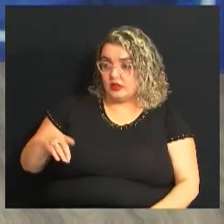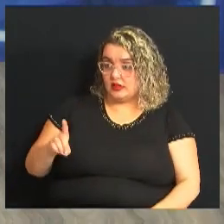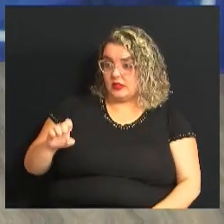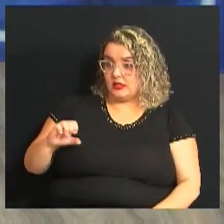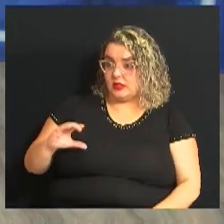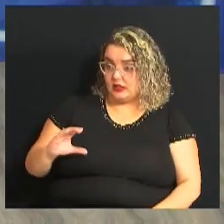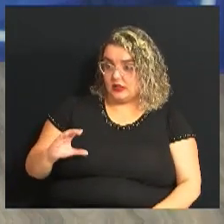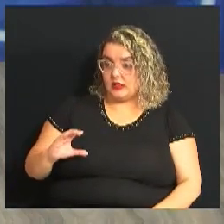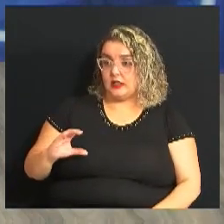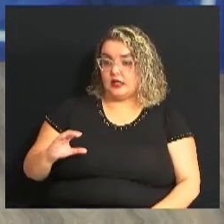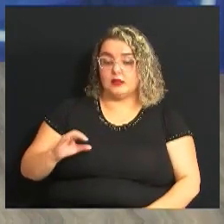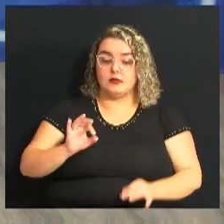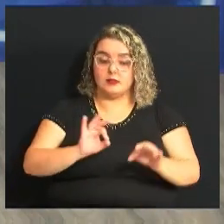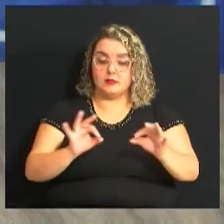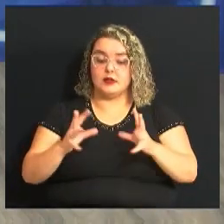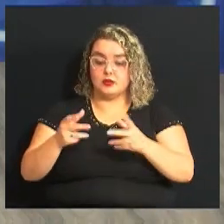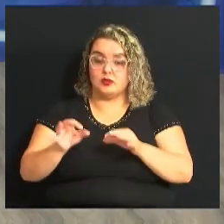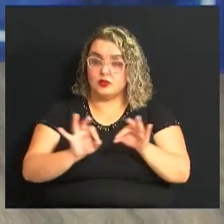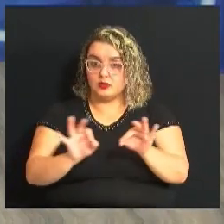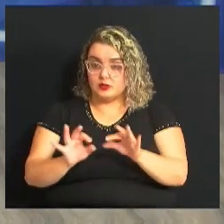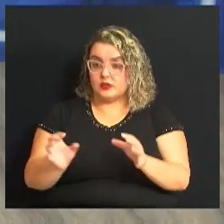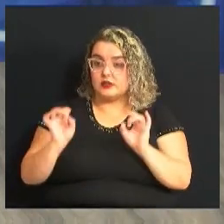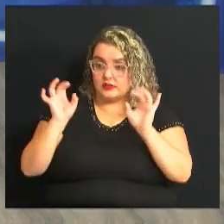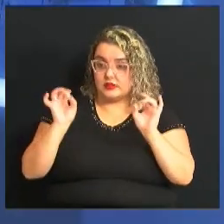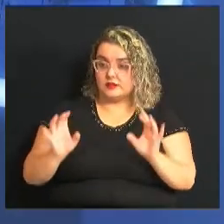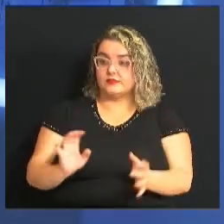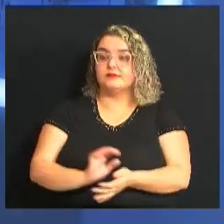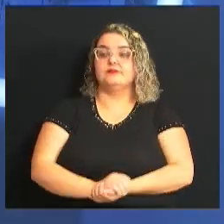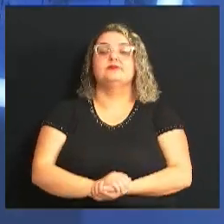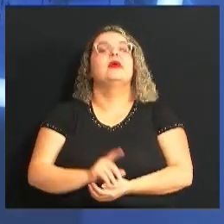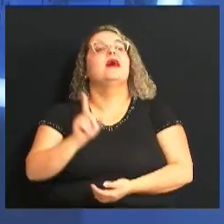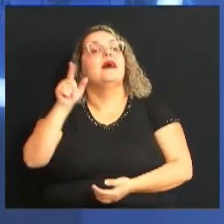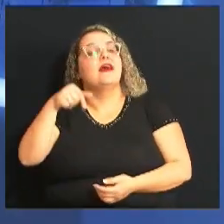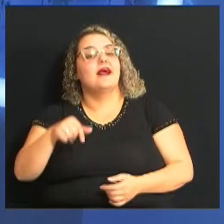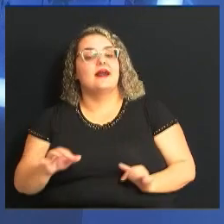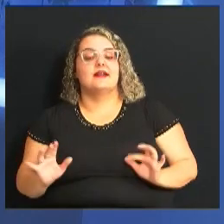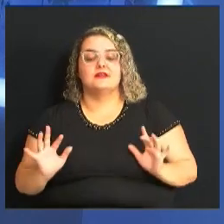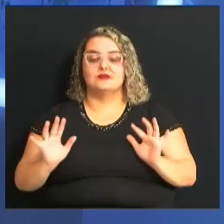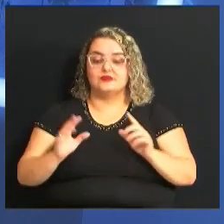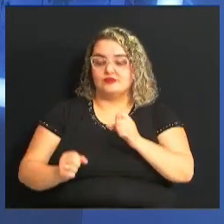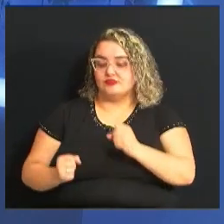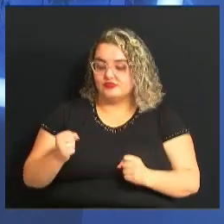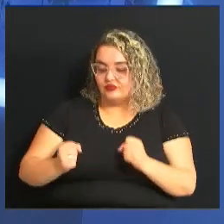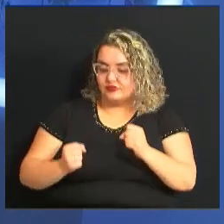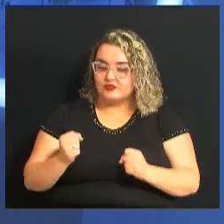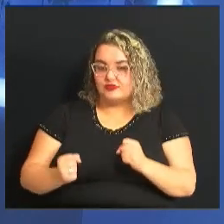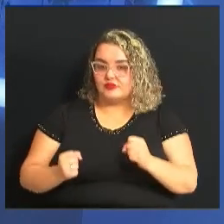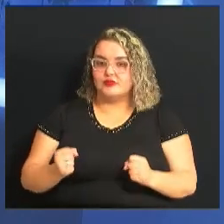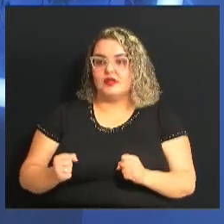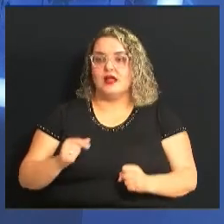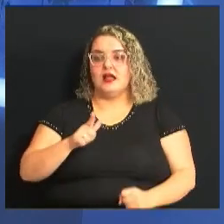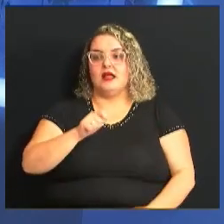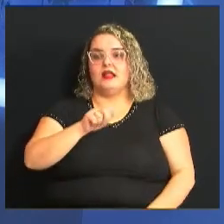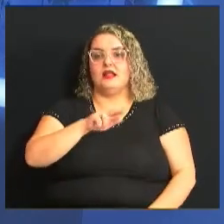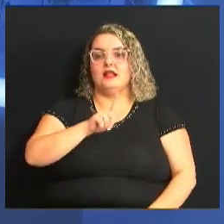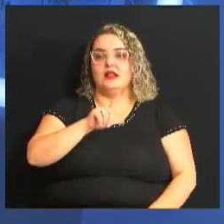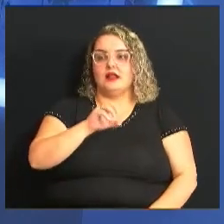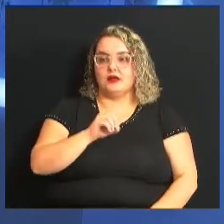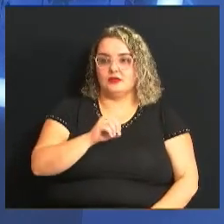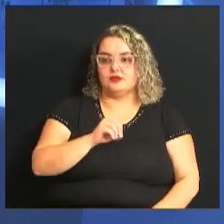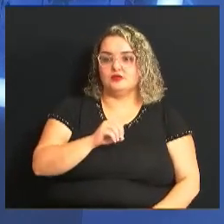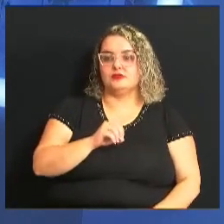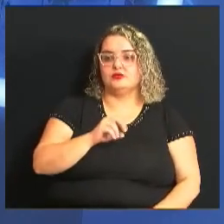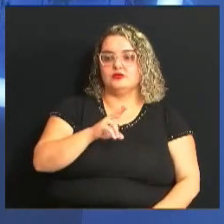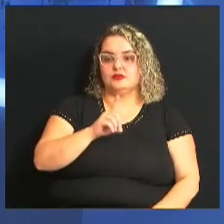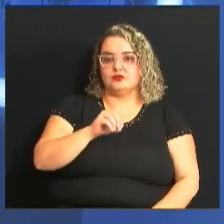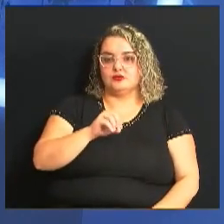operação especial, né, Mirna? É, corrida que começa lá no Largo do Rosário, é a corrida noturna da CPFL 2022 a partir